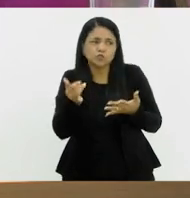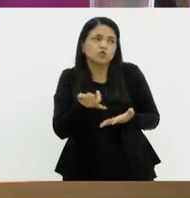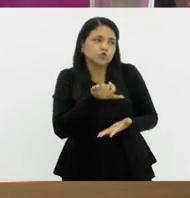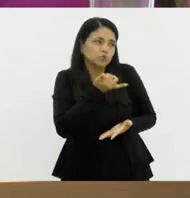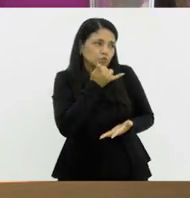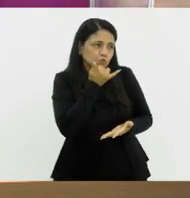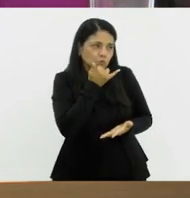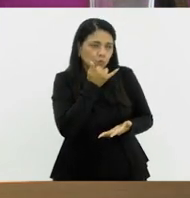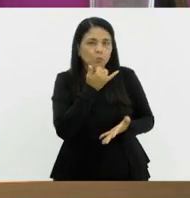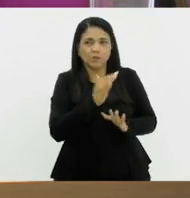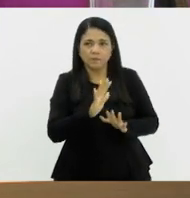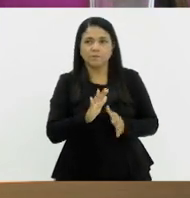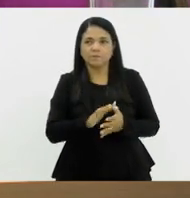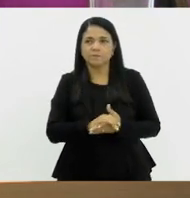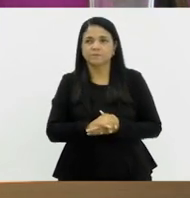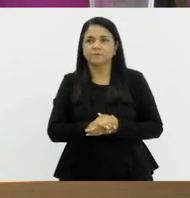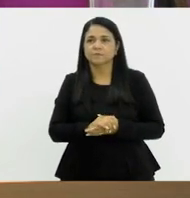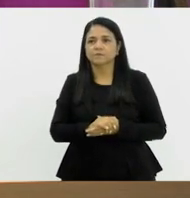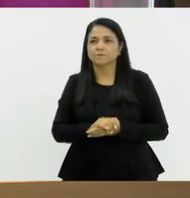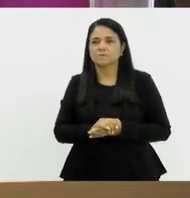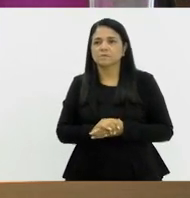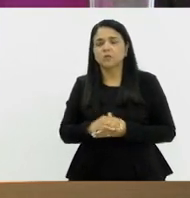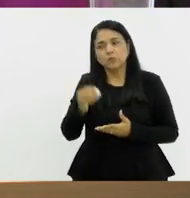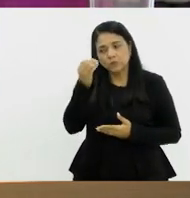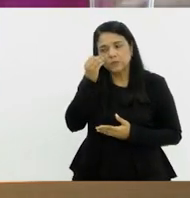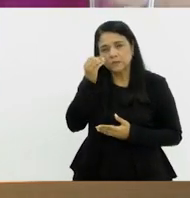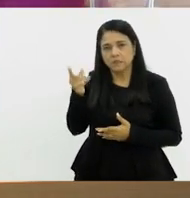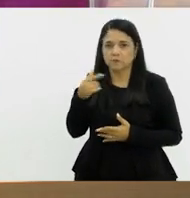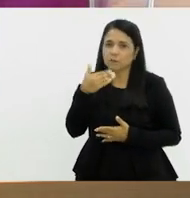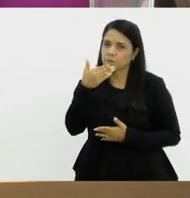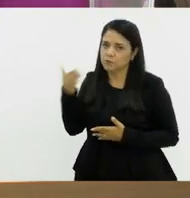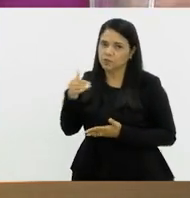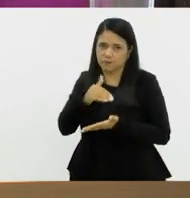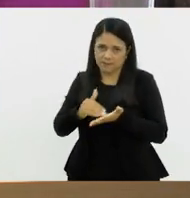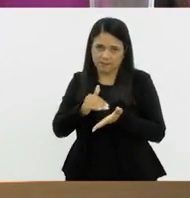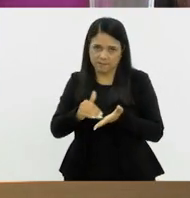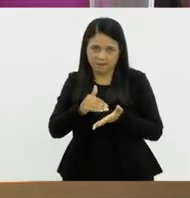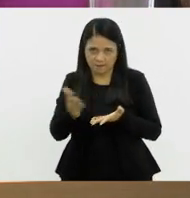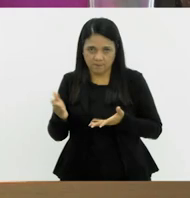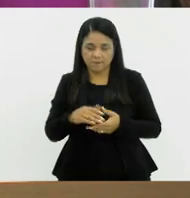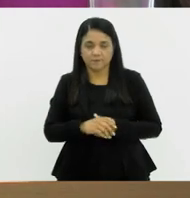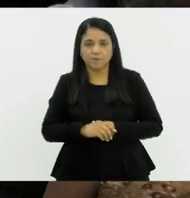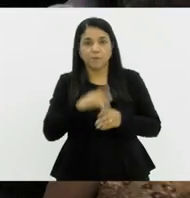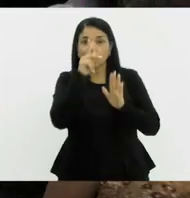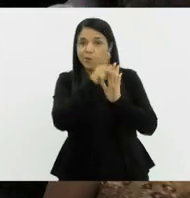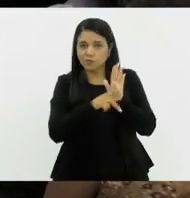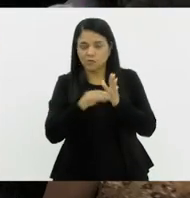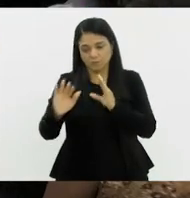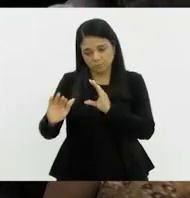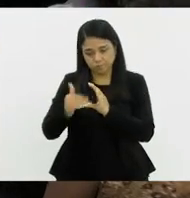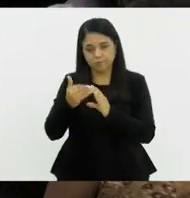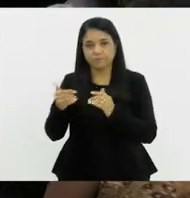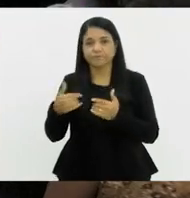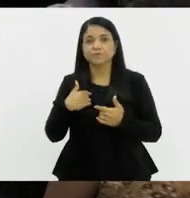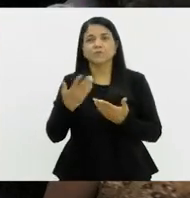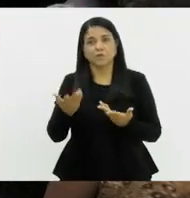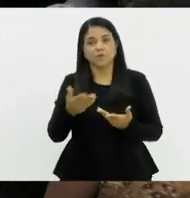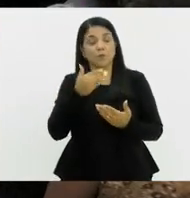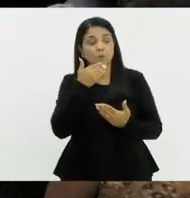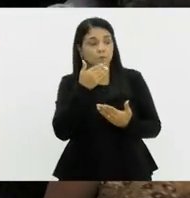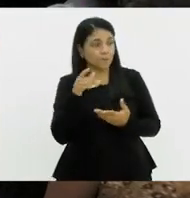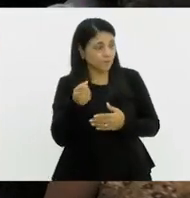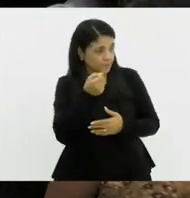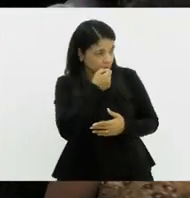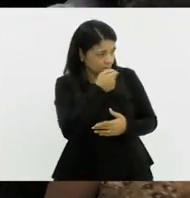lhe dou um tempinho aqui. Elas estão tentando fazer o seguinte, passar aqui para a doutora Renata fazer uma saudação, vou pedir